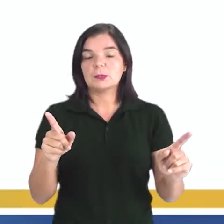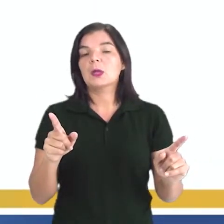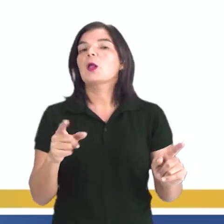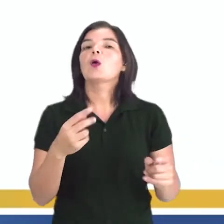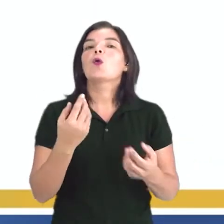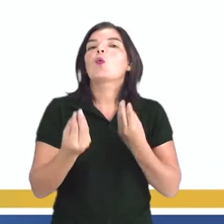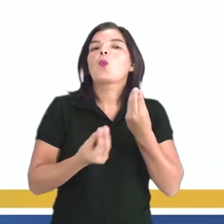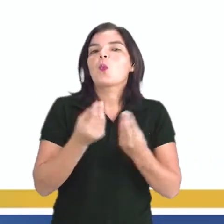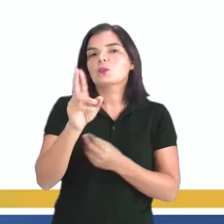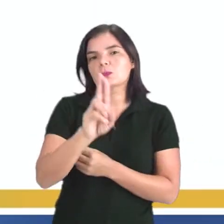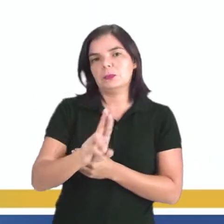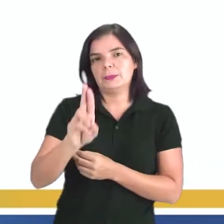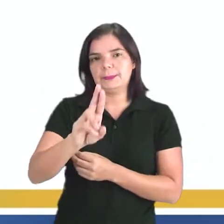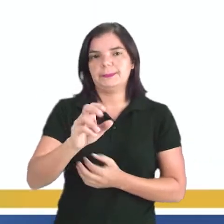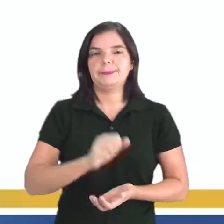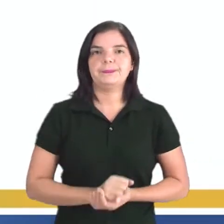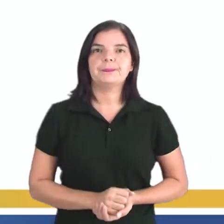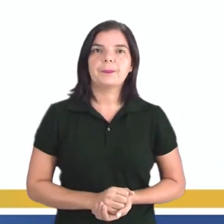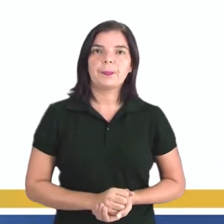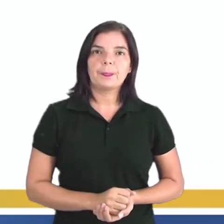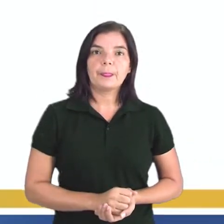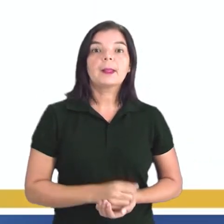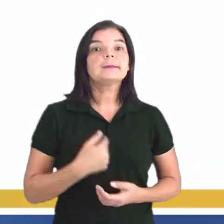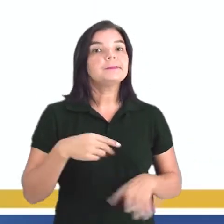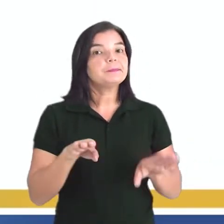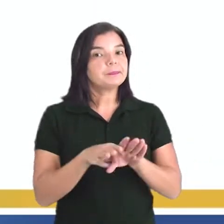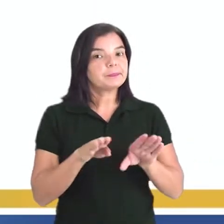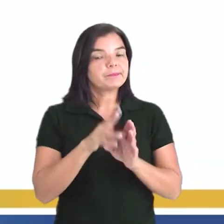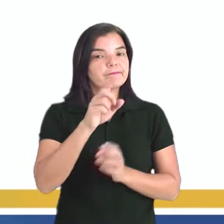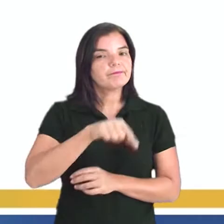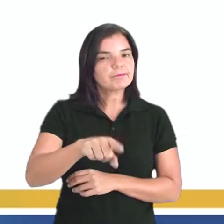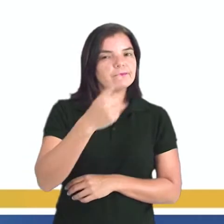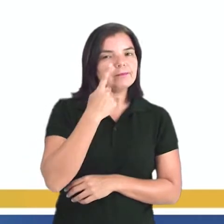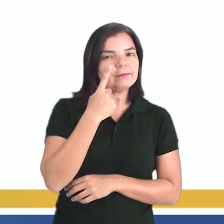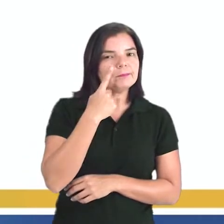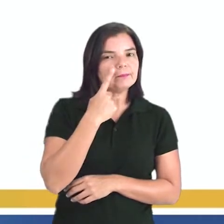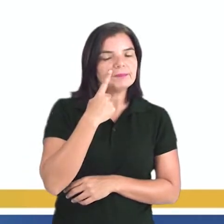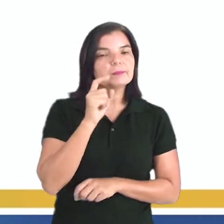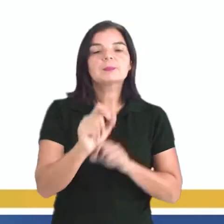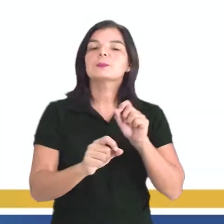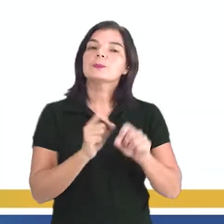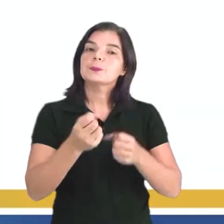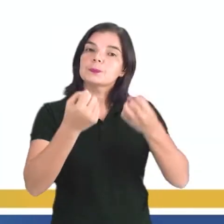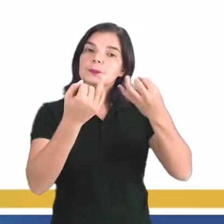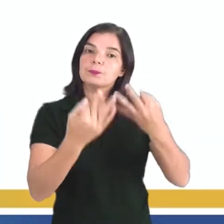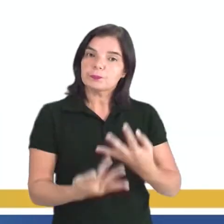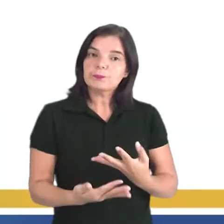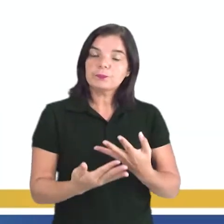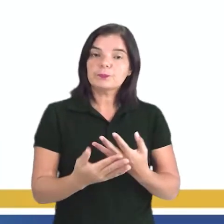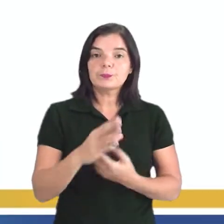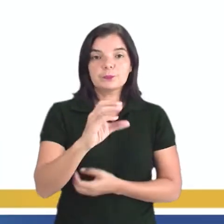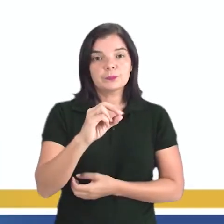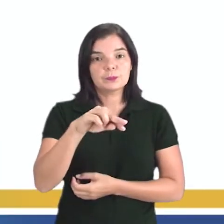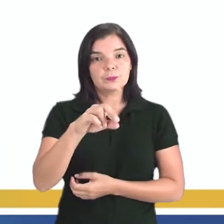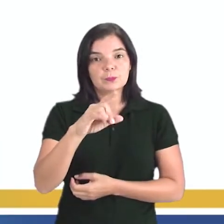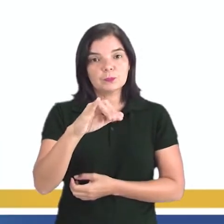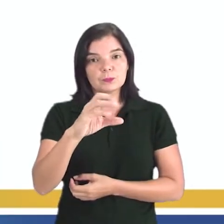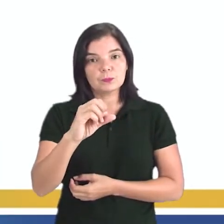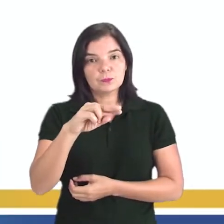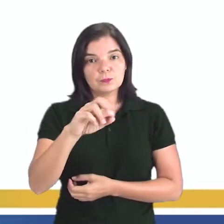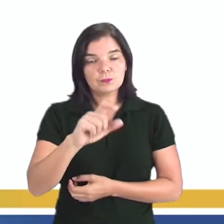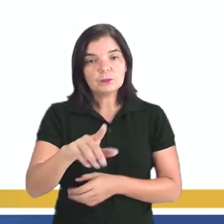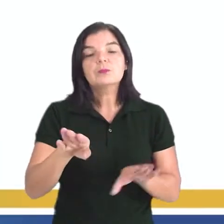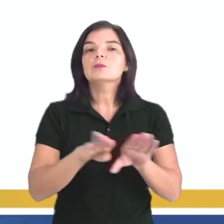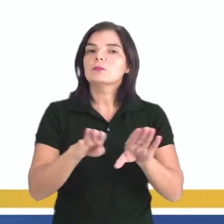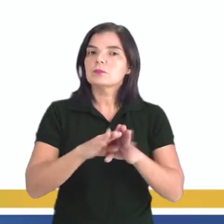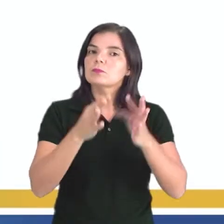situação para a qual você vai usar, ok? É interessante ainda que vocês observem, pessoal, que quando falamos de formas condicionais, além dessa